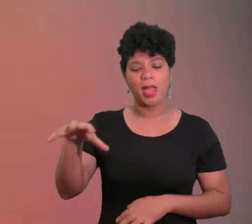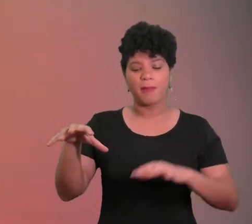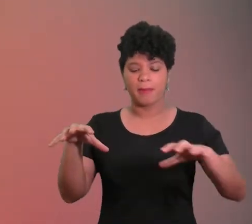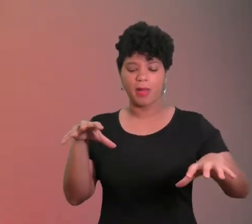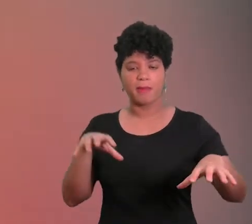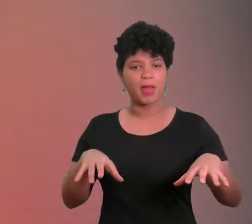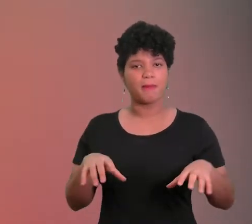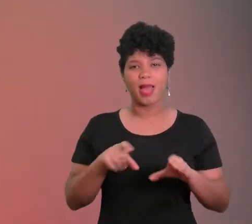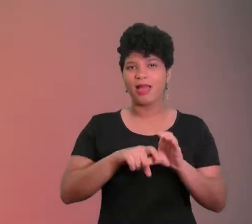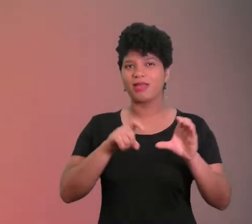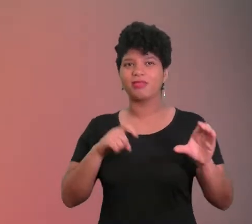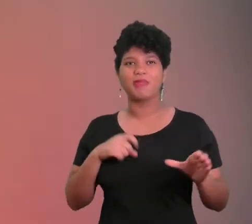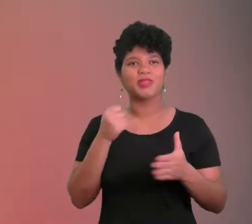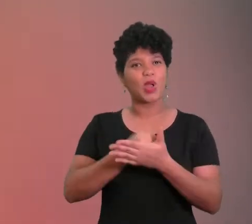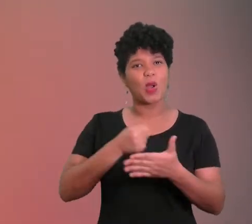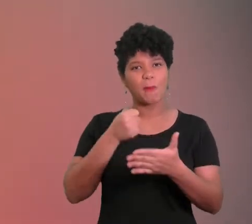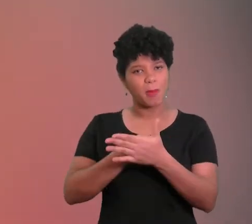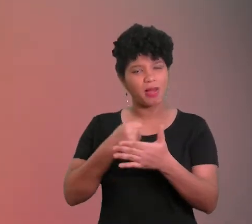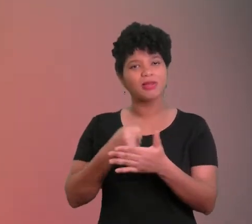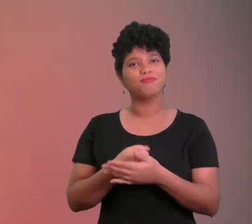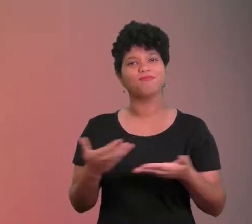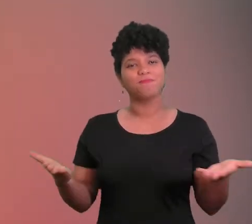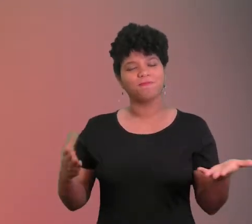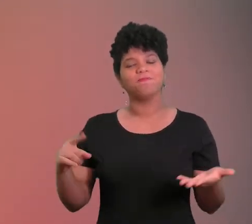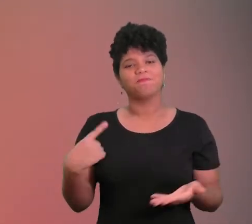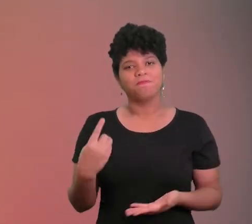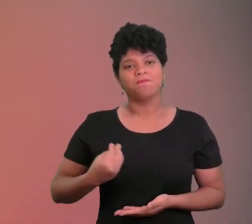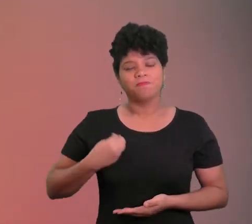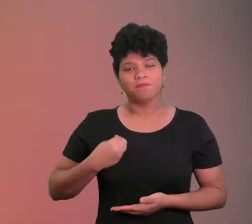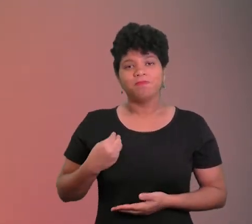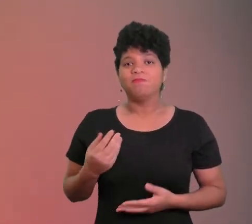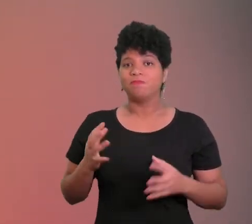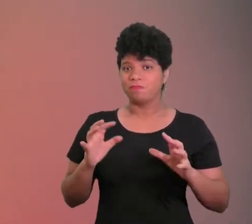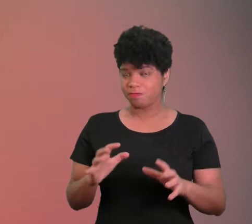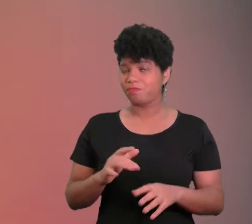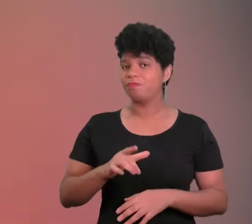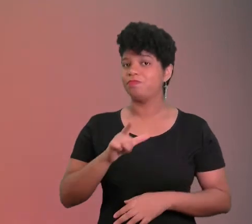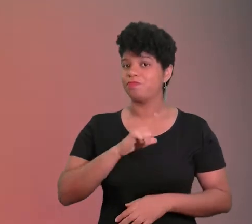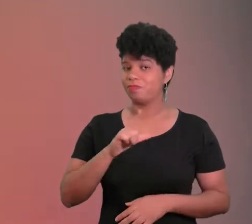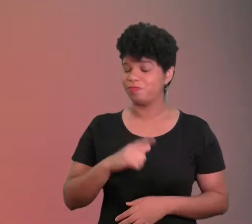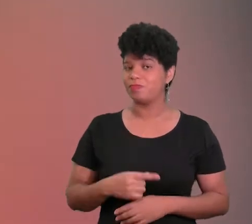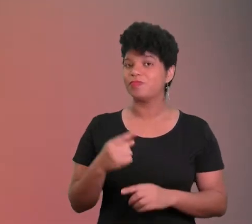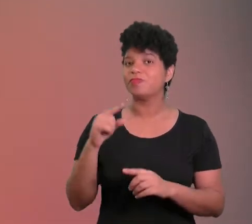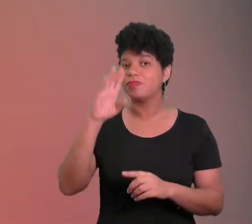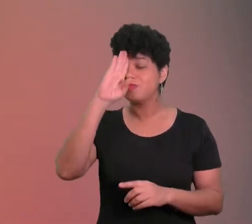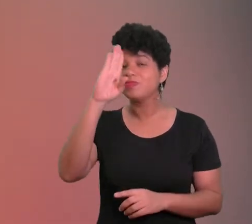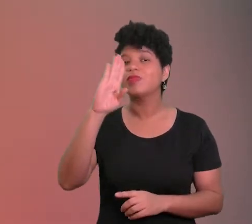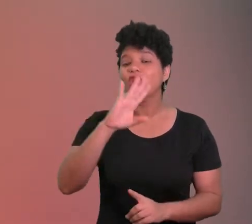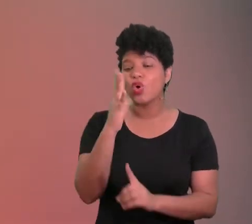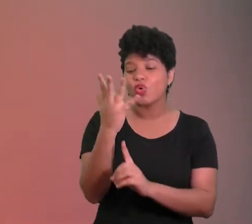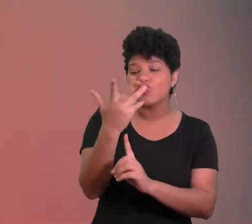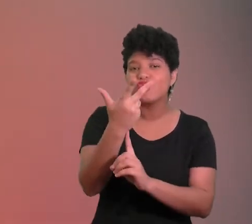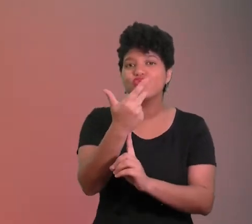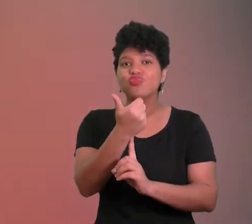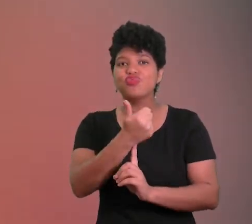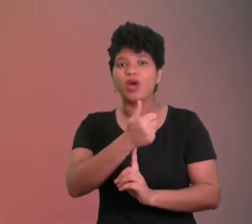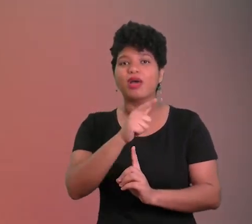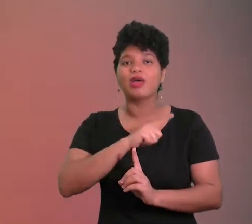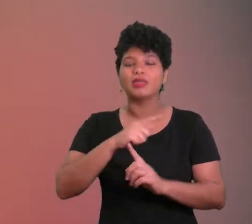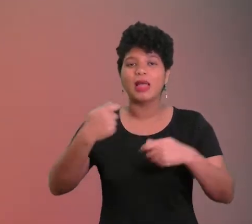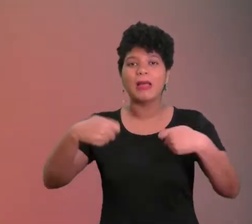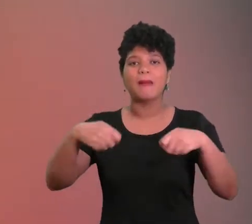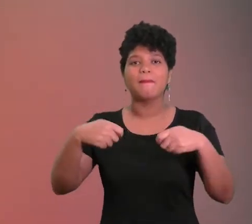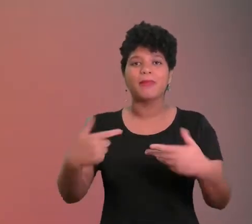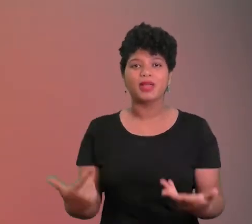muita resistência, ainda mais nesses tempos que a gente está vivendo em torno da cultura, especialmente, né, que ficou muito prejudicada